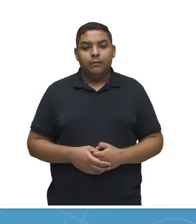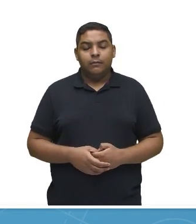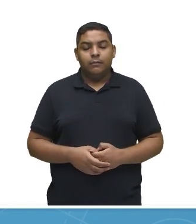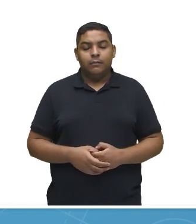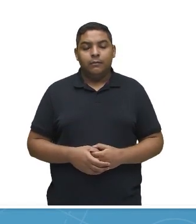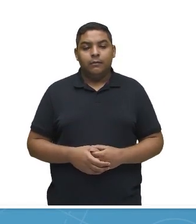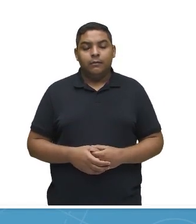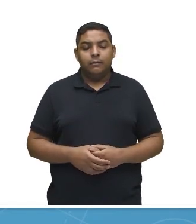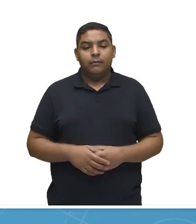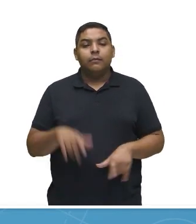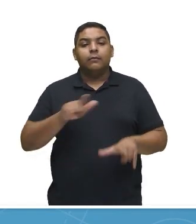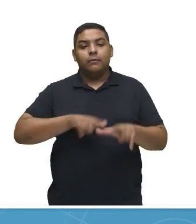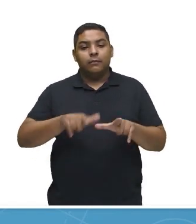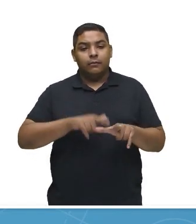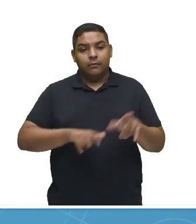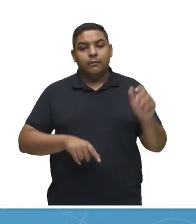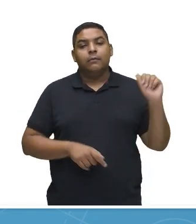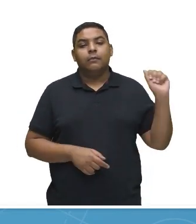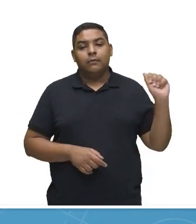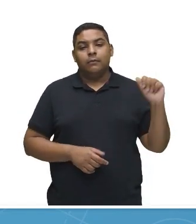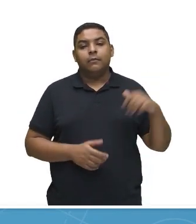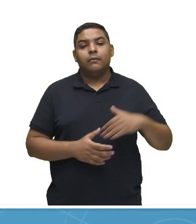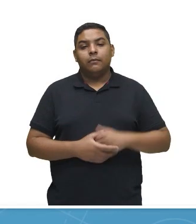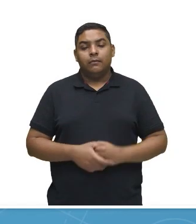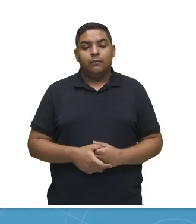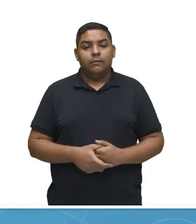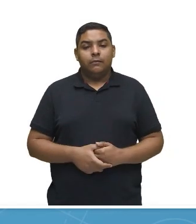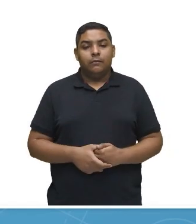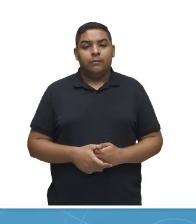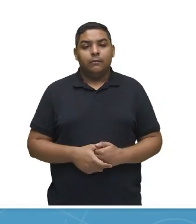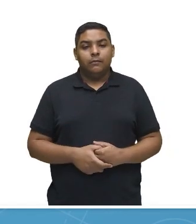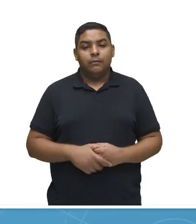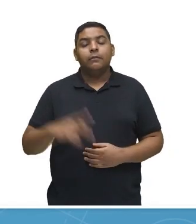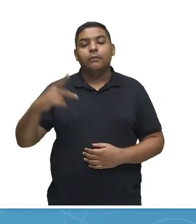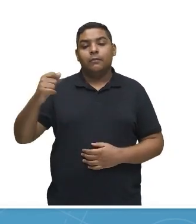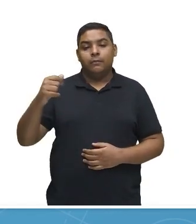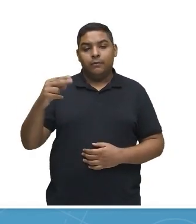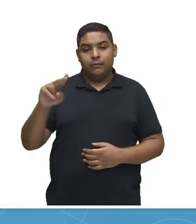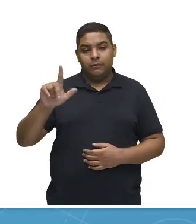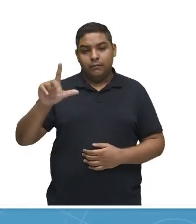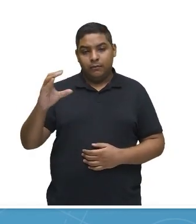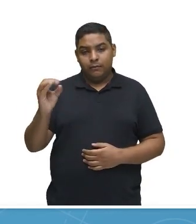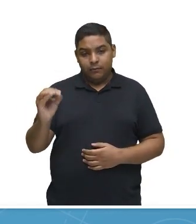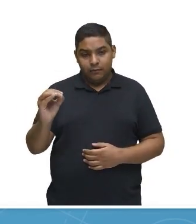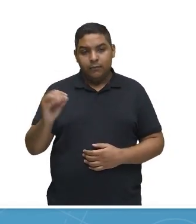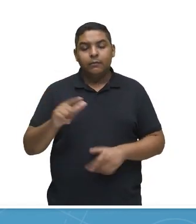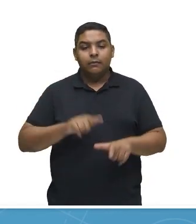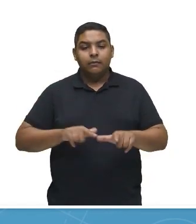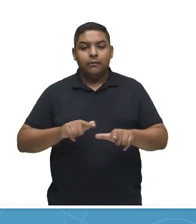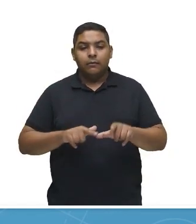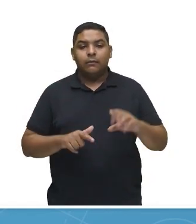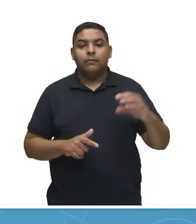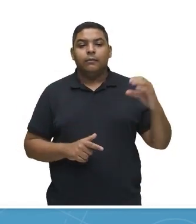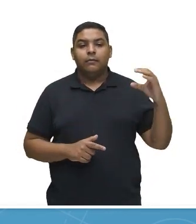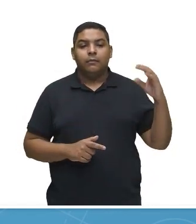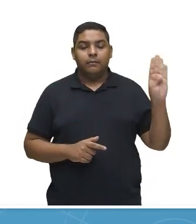letra A. Deixa eu ver aqui. O Paulo José colocou letra B.